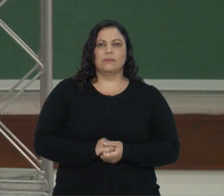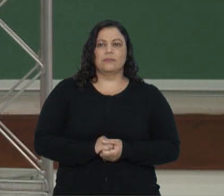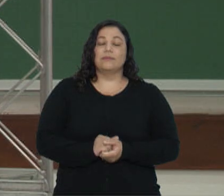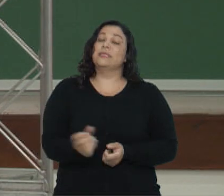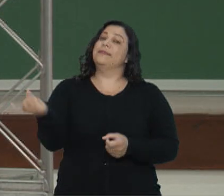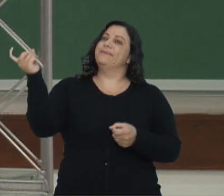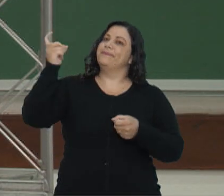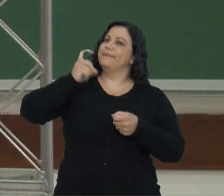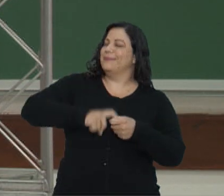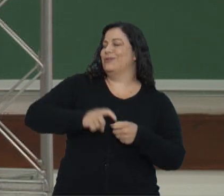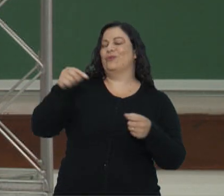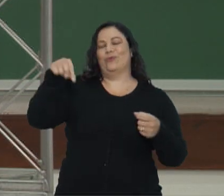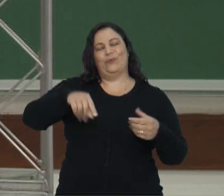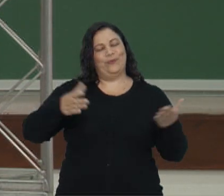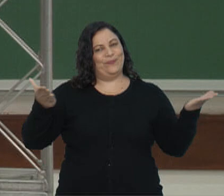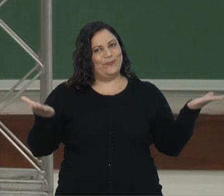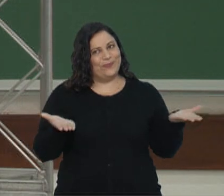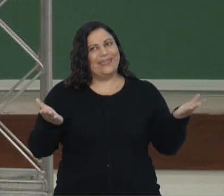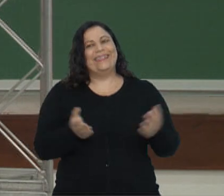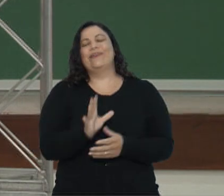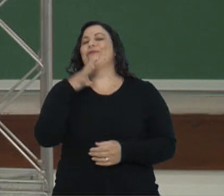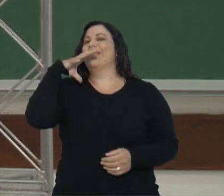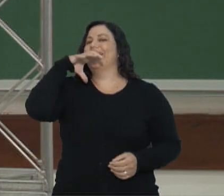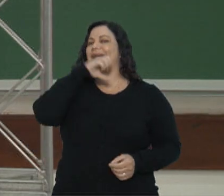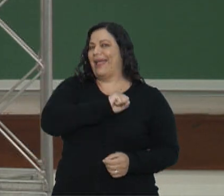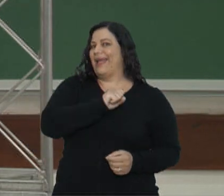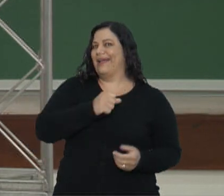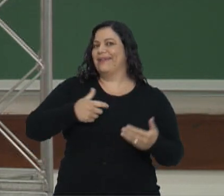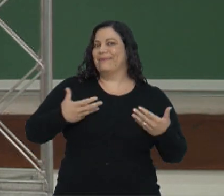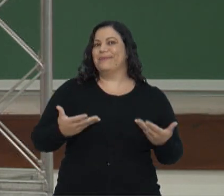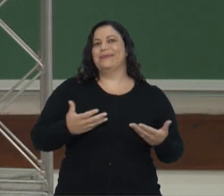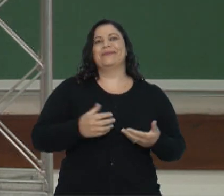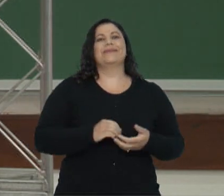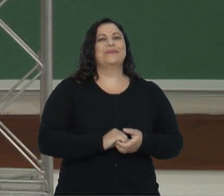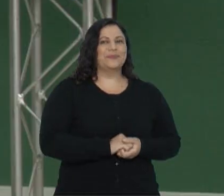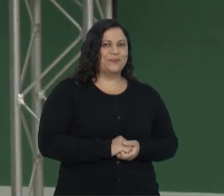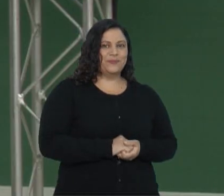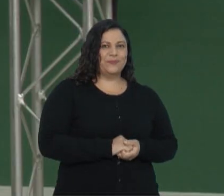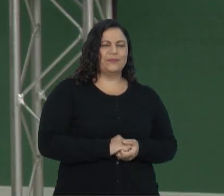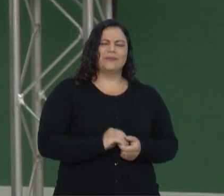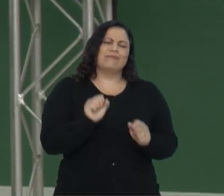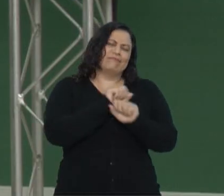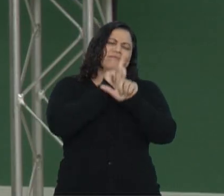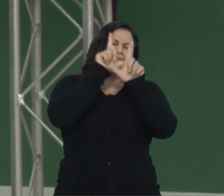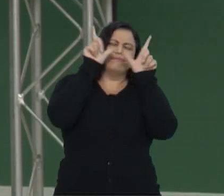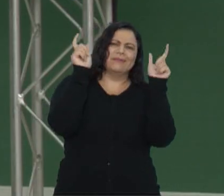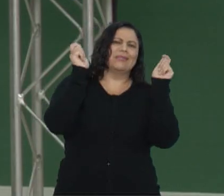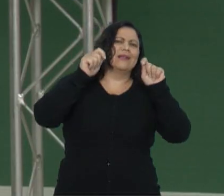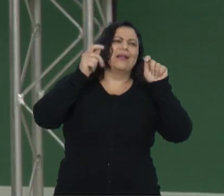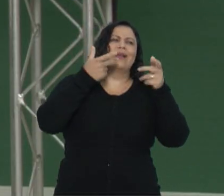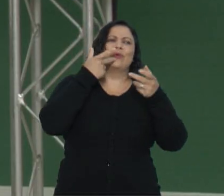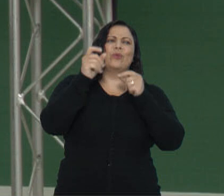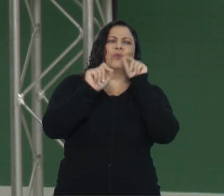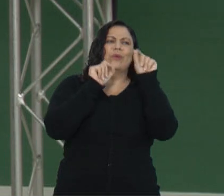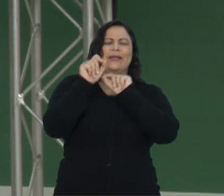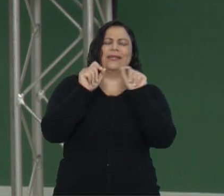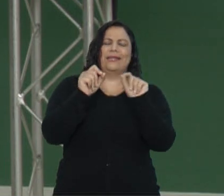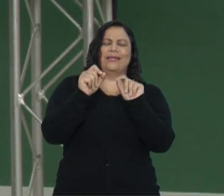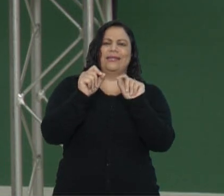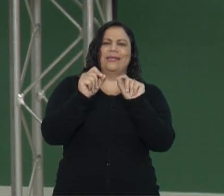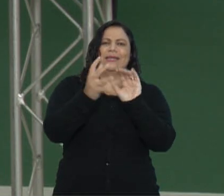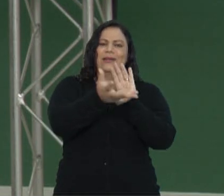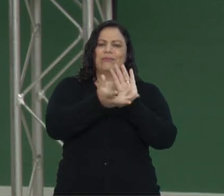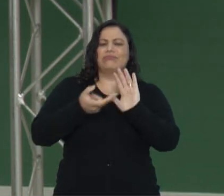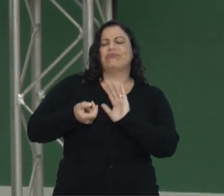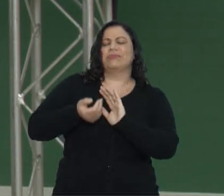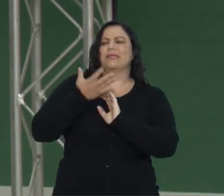De novo aqui, pessoal, foi VaptVupt esse aqui, olha só. Lógico que, com a extração do ouro de Minas, Rio de Janeiro